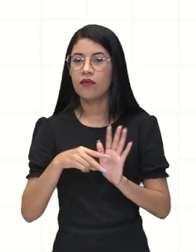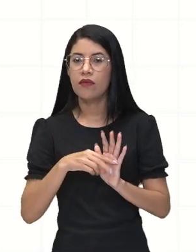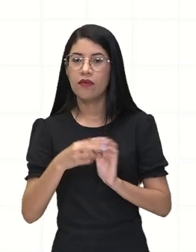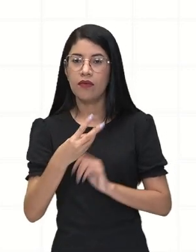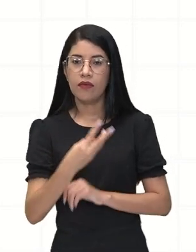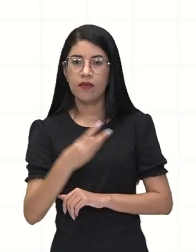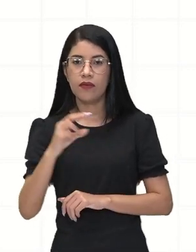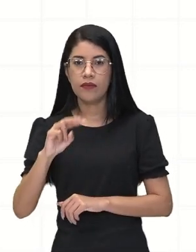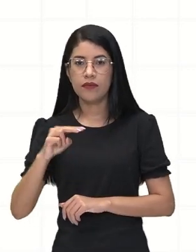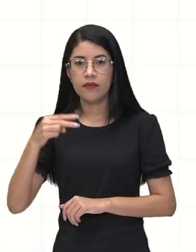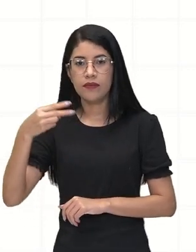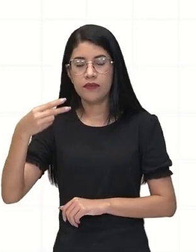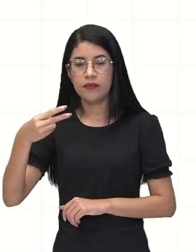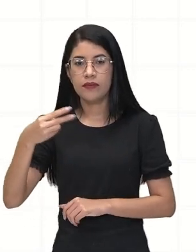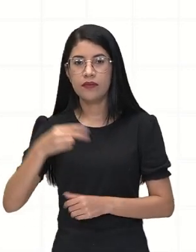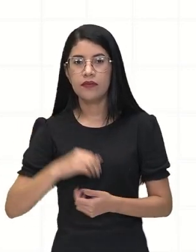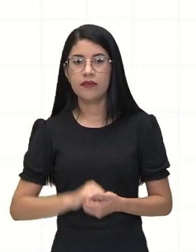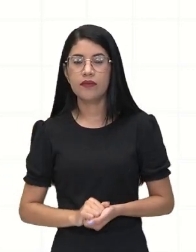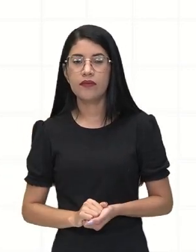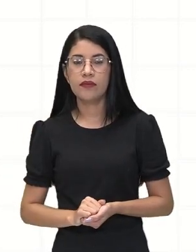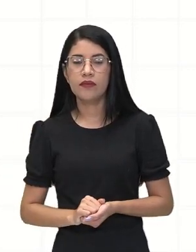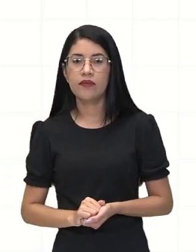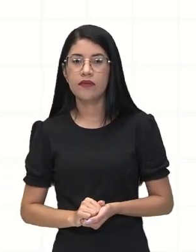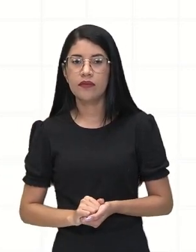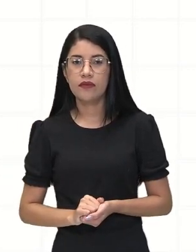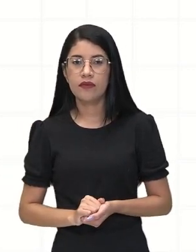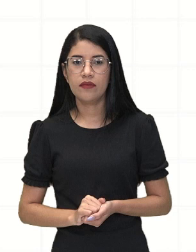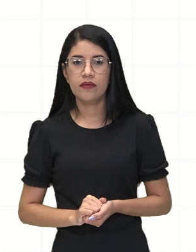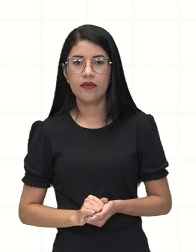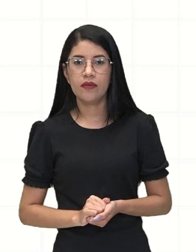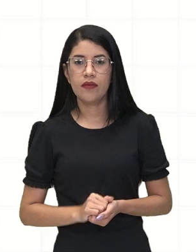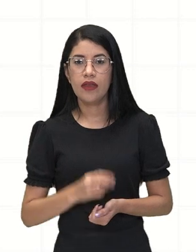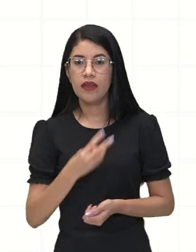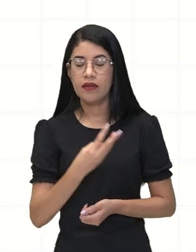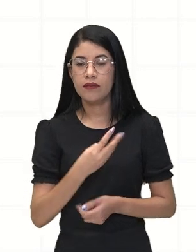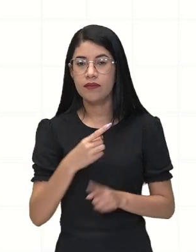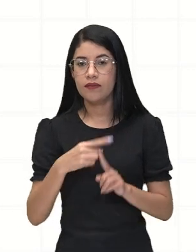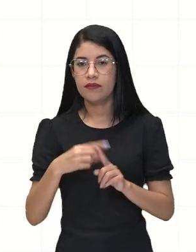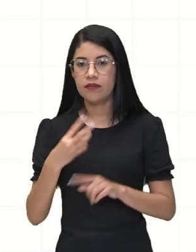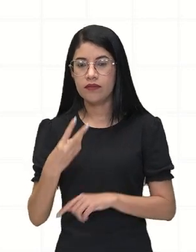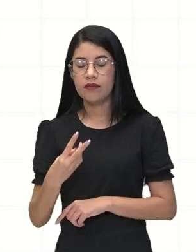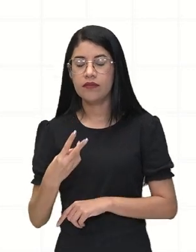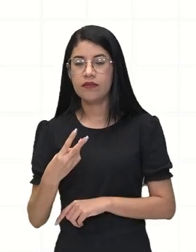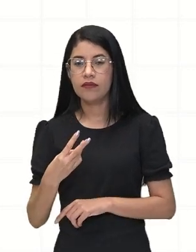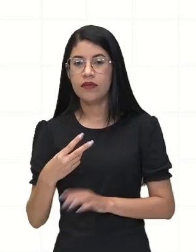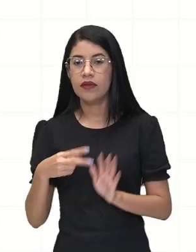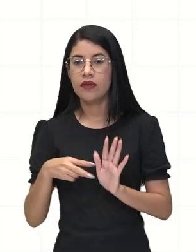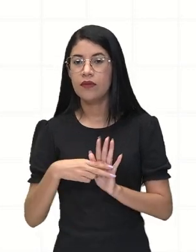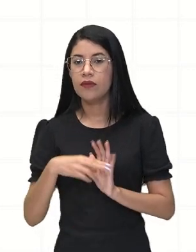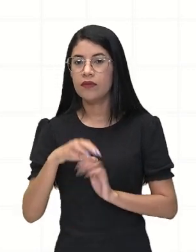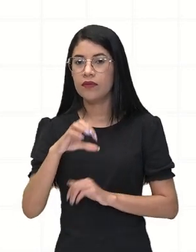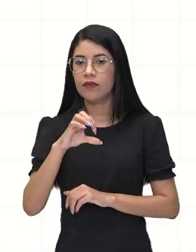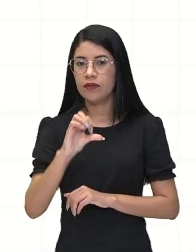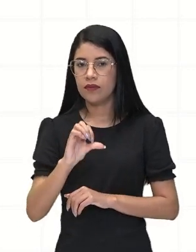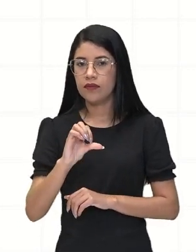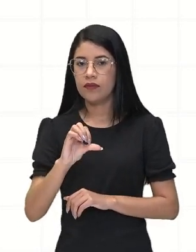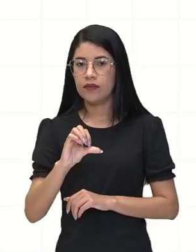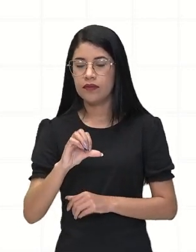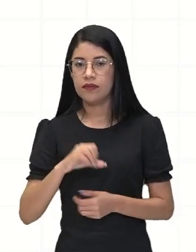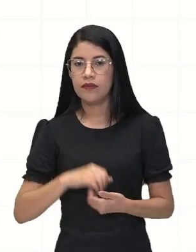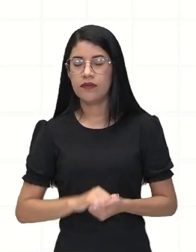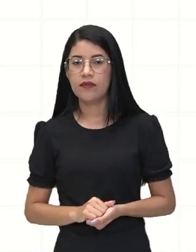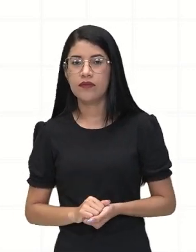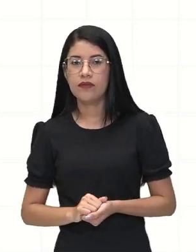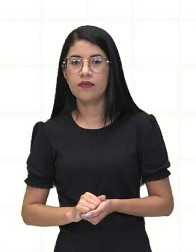3 ao quadrado. Beleza? Porque 3 ao quadrado é 3 vezes 3, que o resultado é 9.